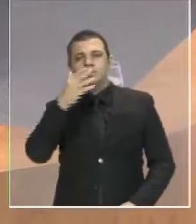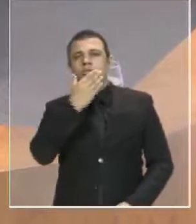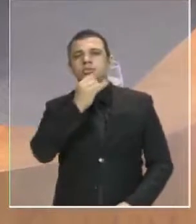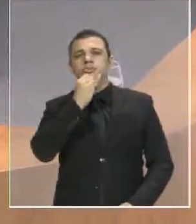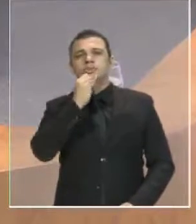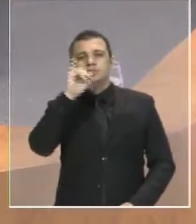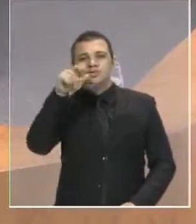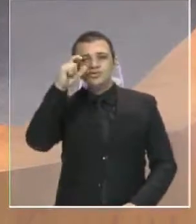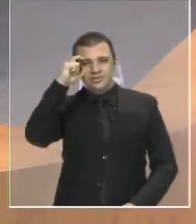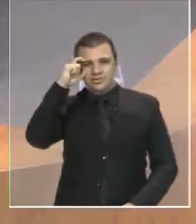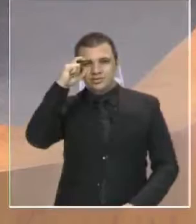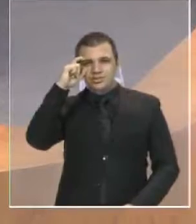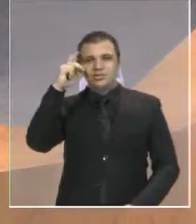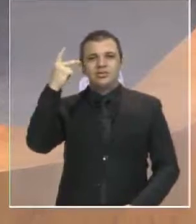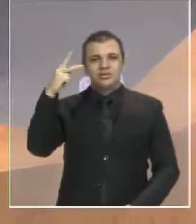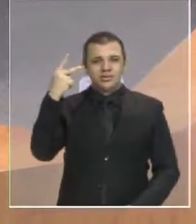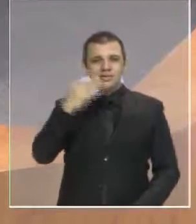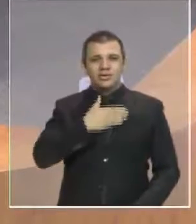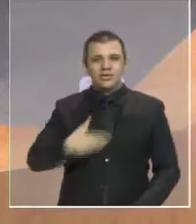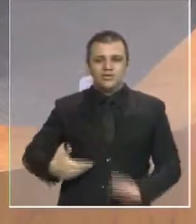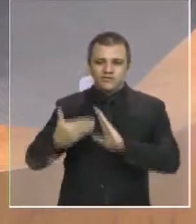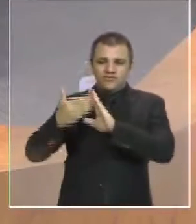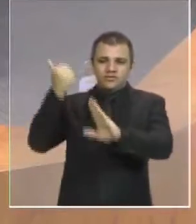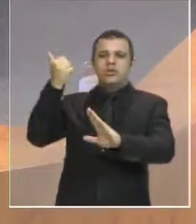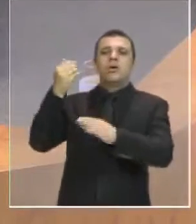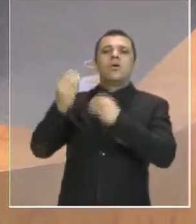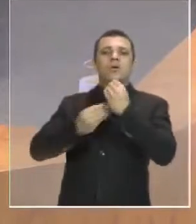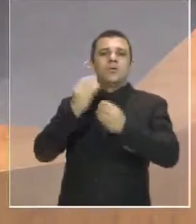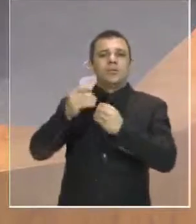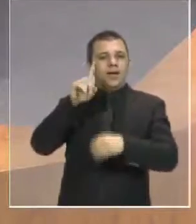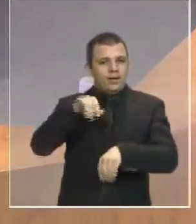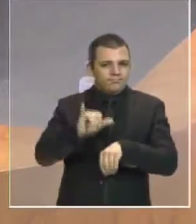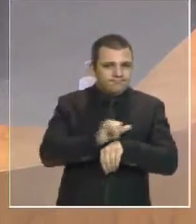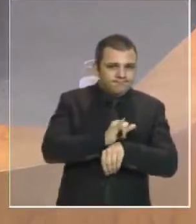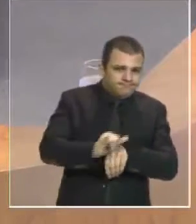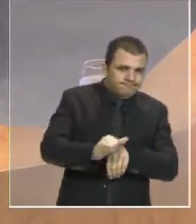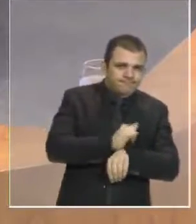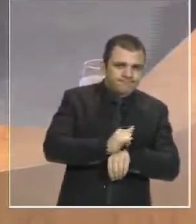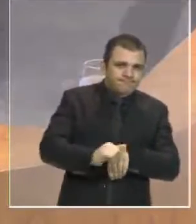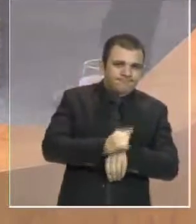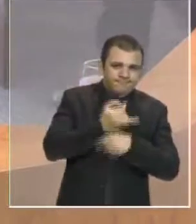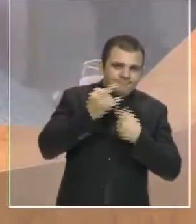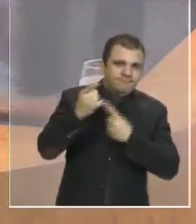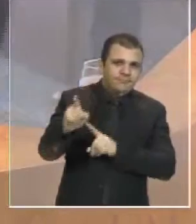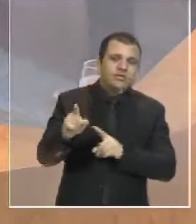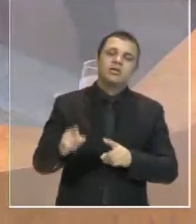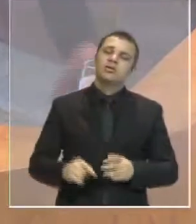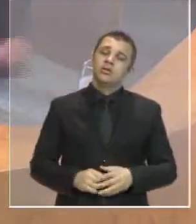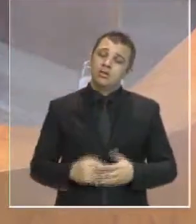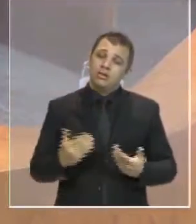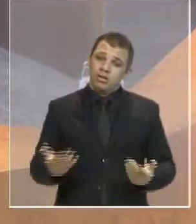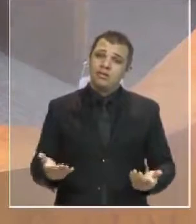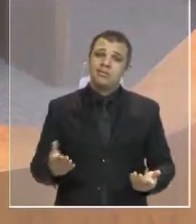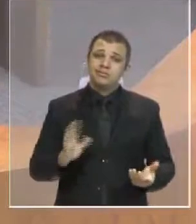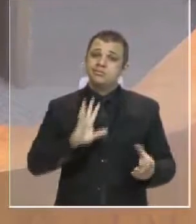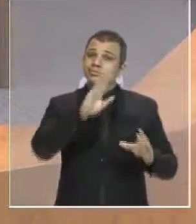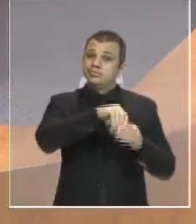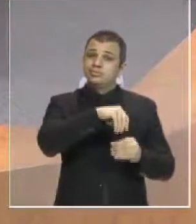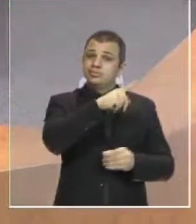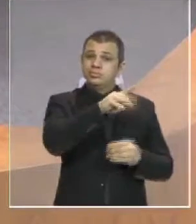É a tática, está no DNA político. E é isso que a oposição tenta